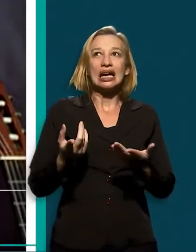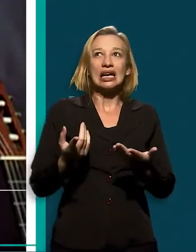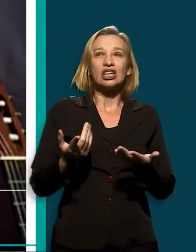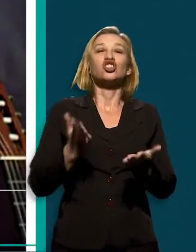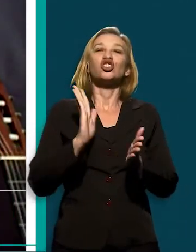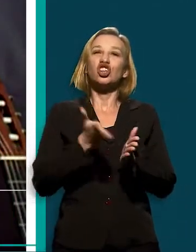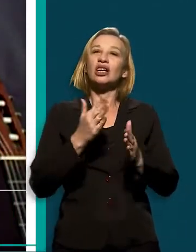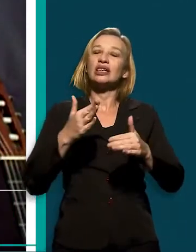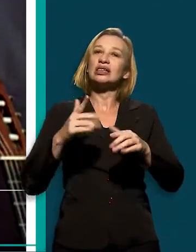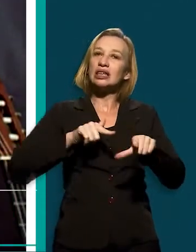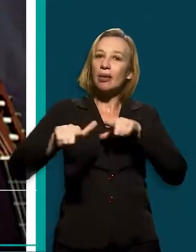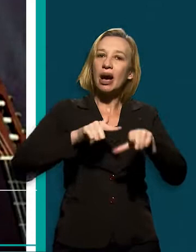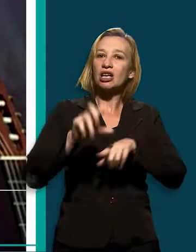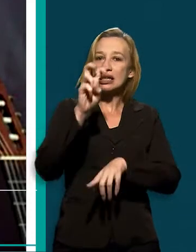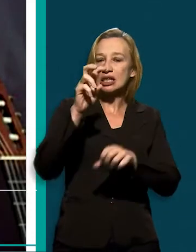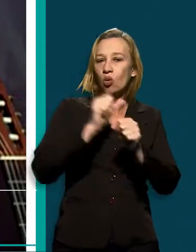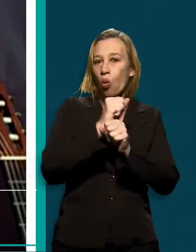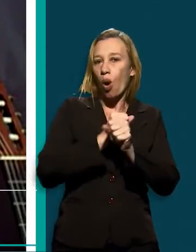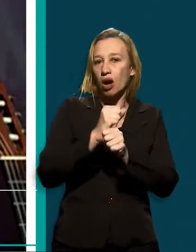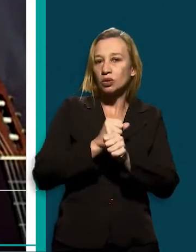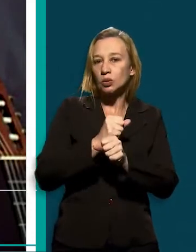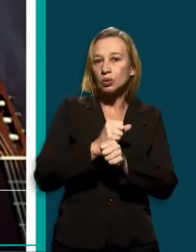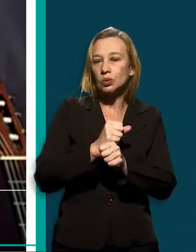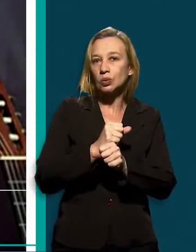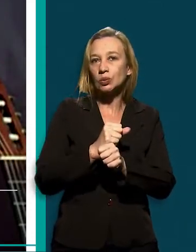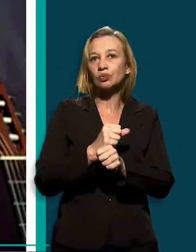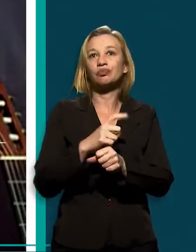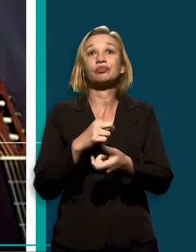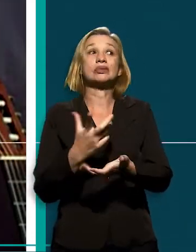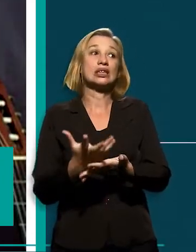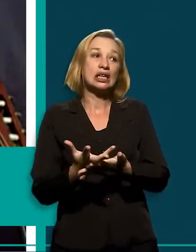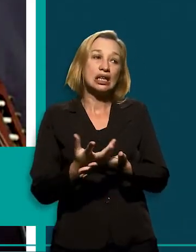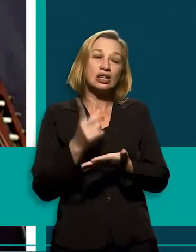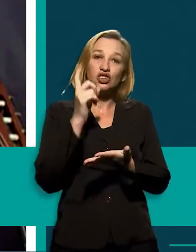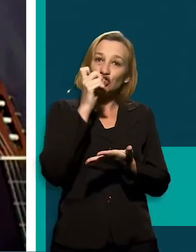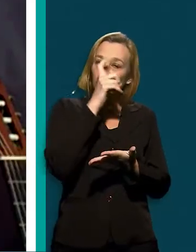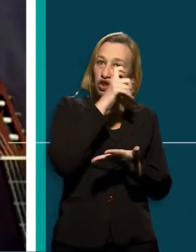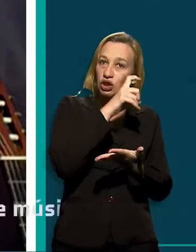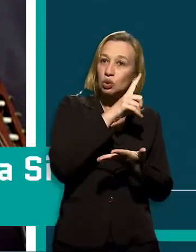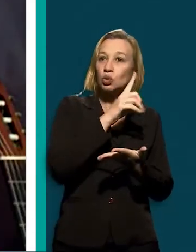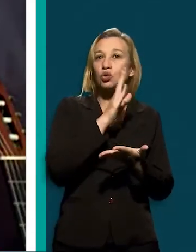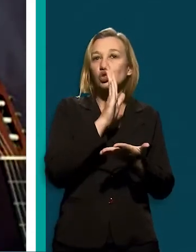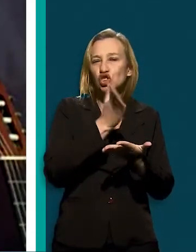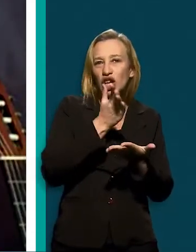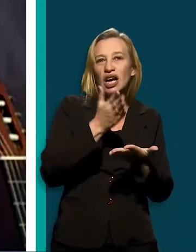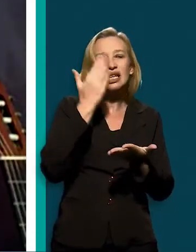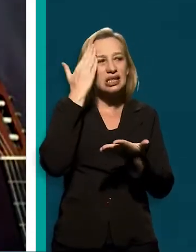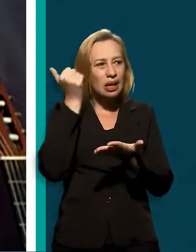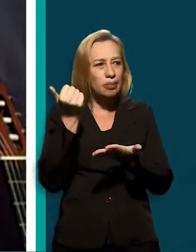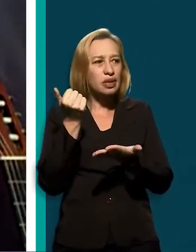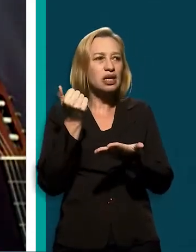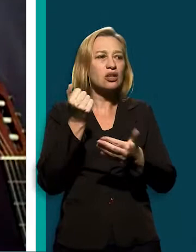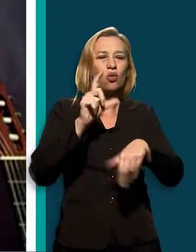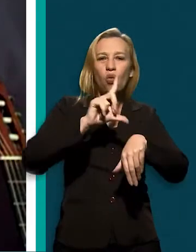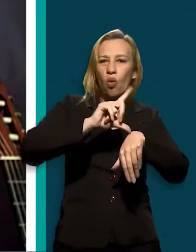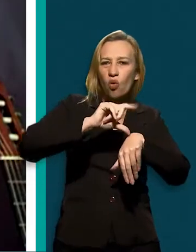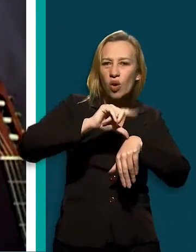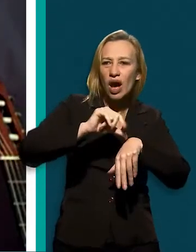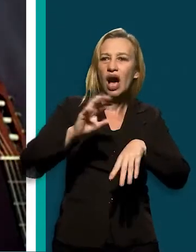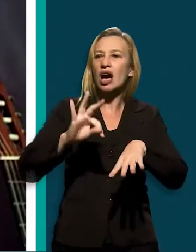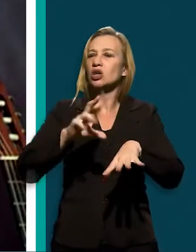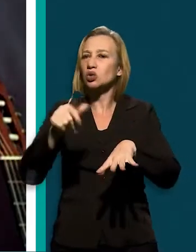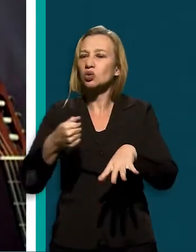esse aspecto, eu já trabalho lá há uns 5 anos. Então, eu tinha um aspecto muito cômodo, né? Já sabia meio que a rotina,